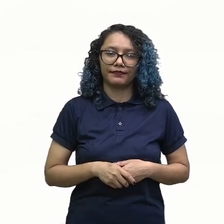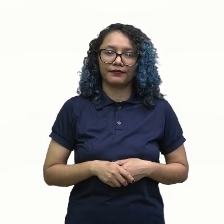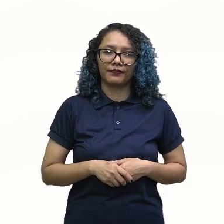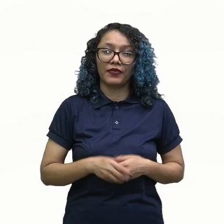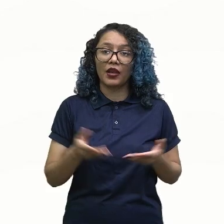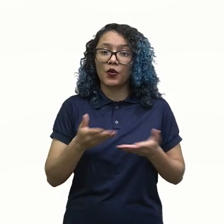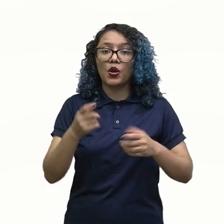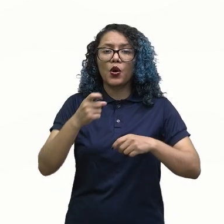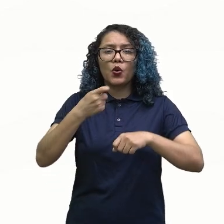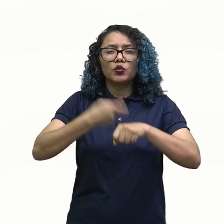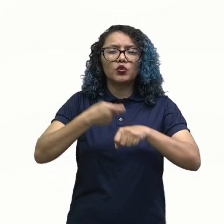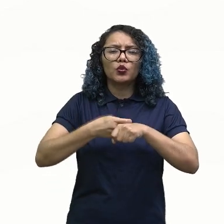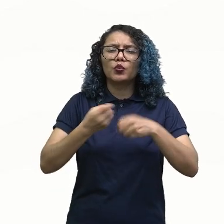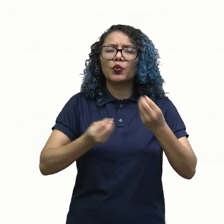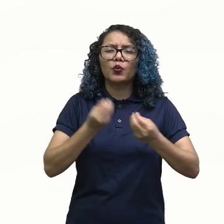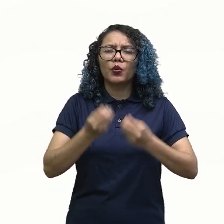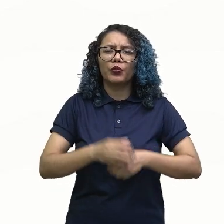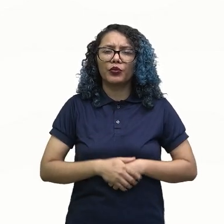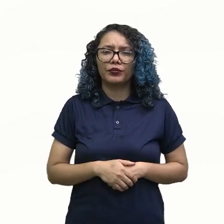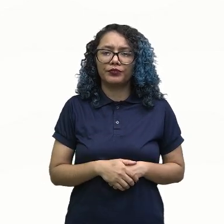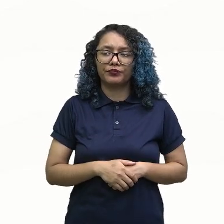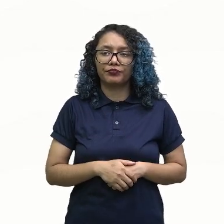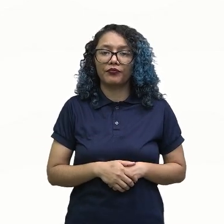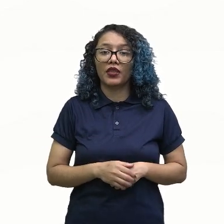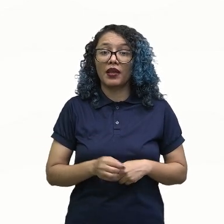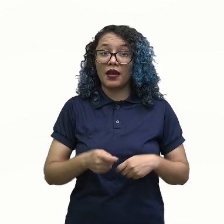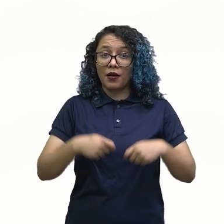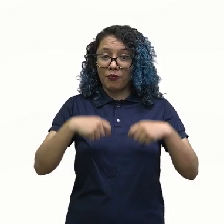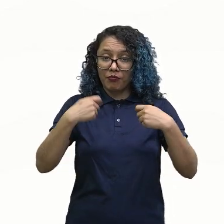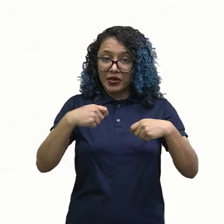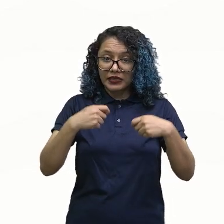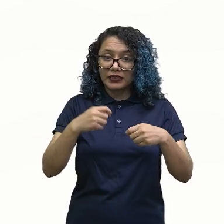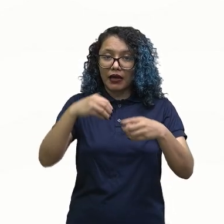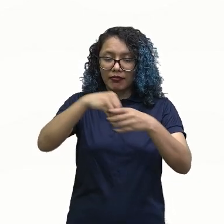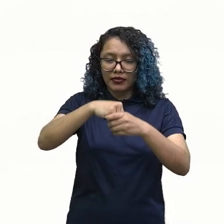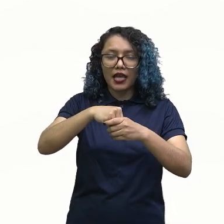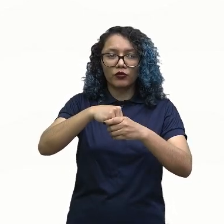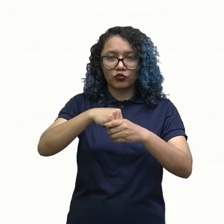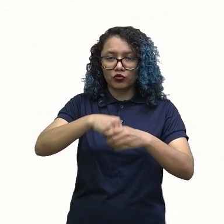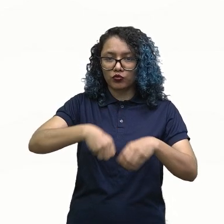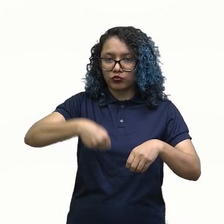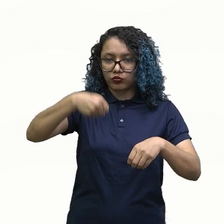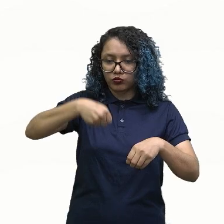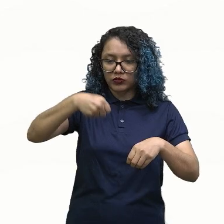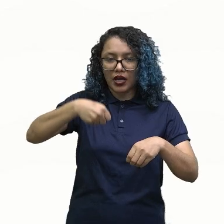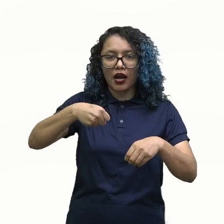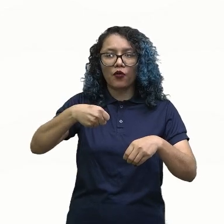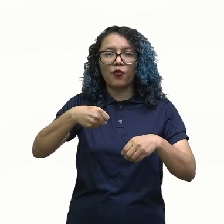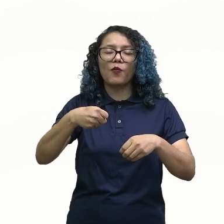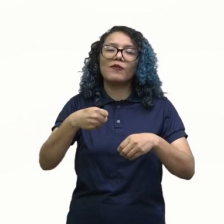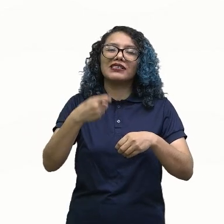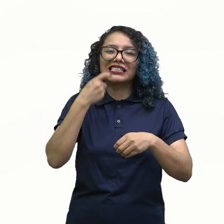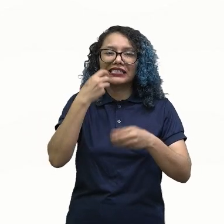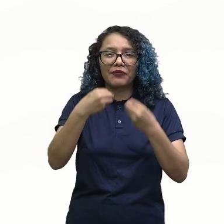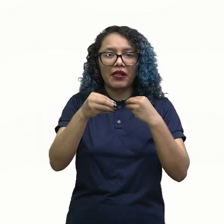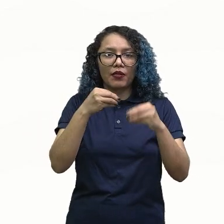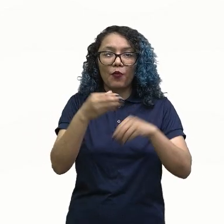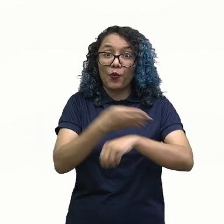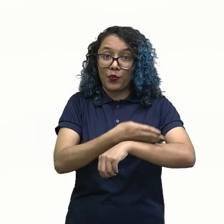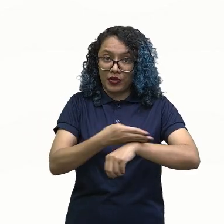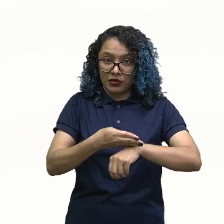os sólidos, eles devem ser descartados em sacos plásticos brancos,